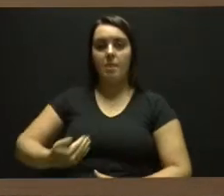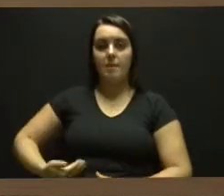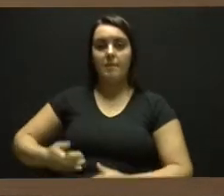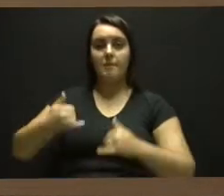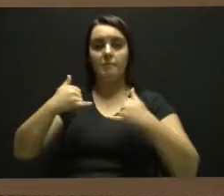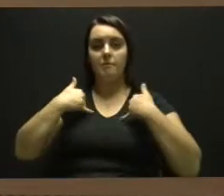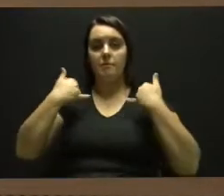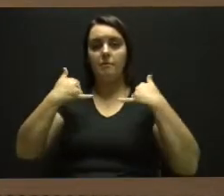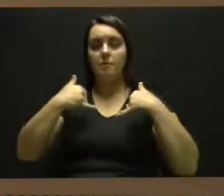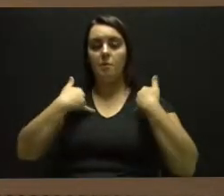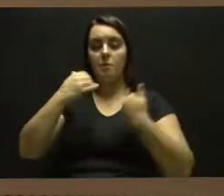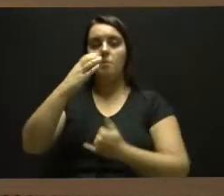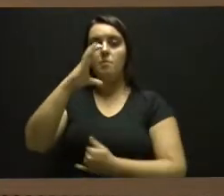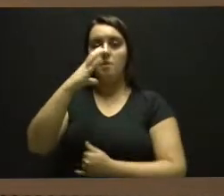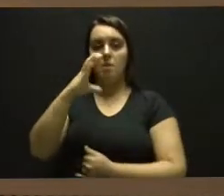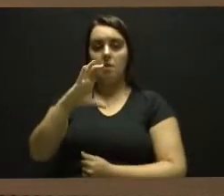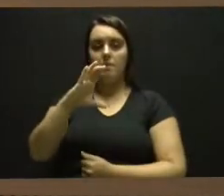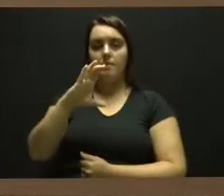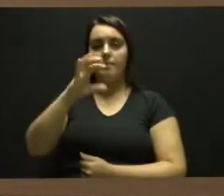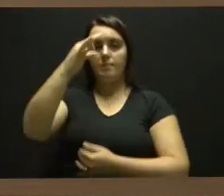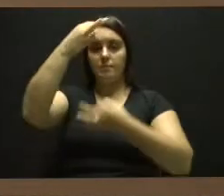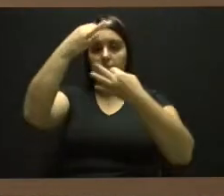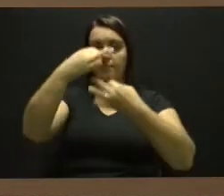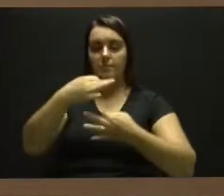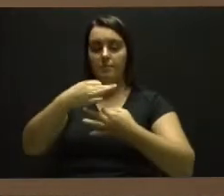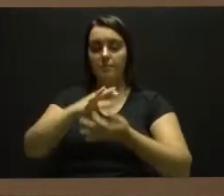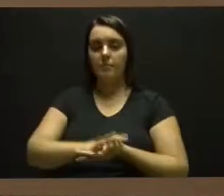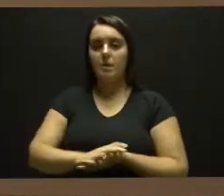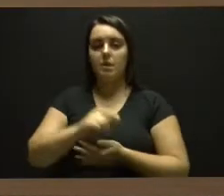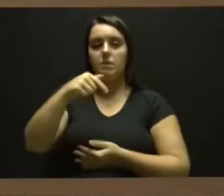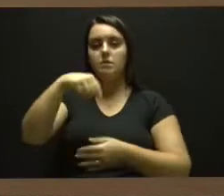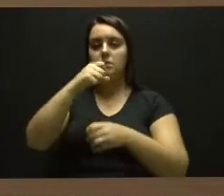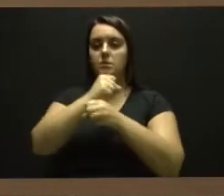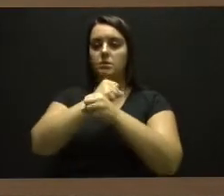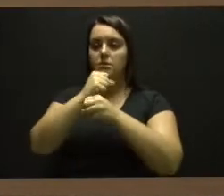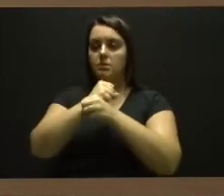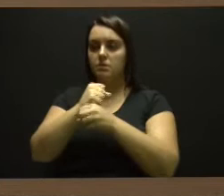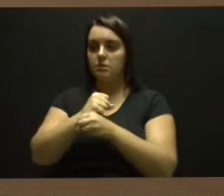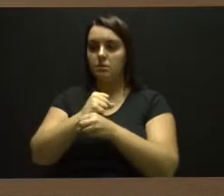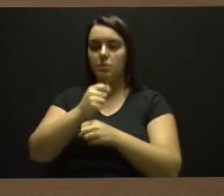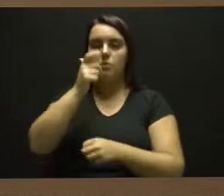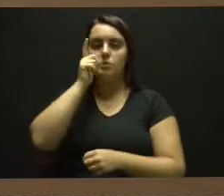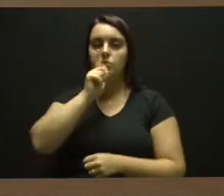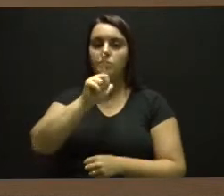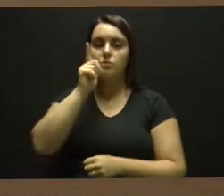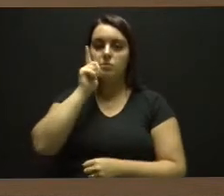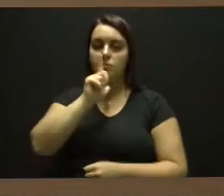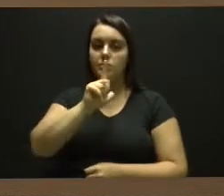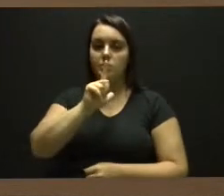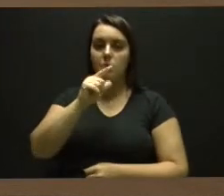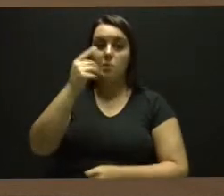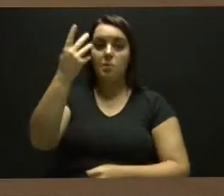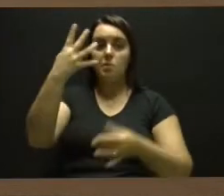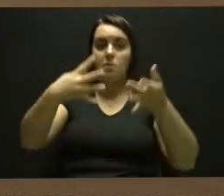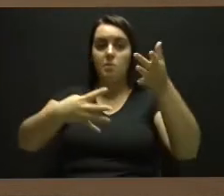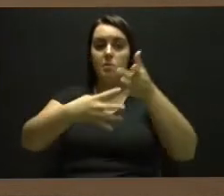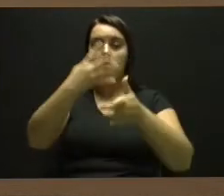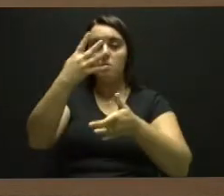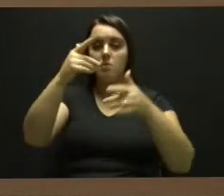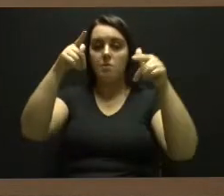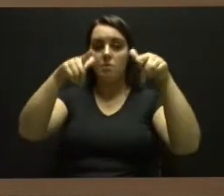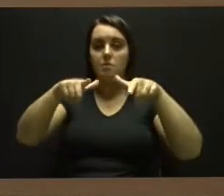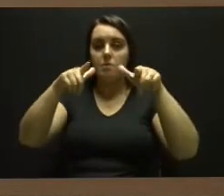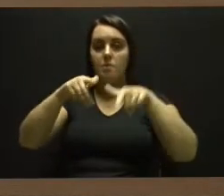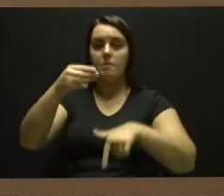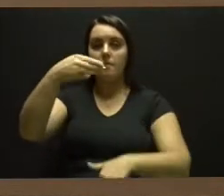e miss cubatão oficial neste ano a nossa miss cubatão conquistou honroso quarto lugar no miss são paulo